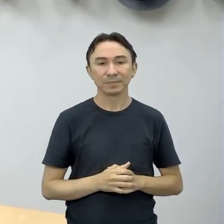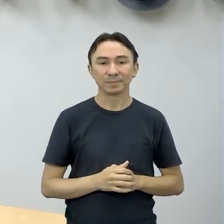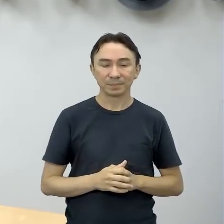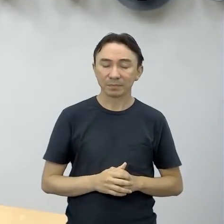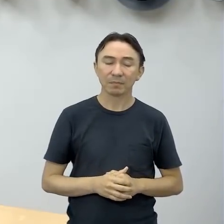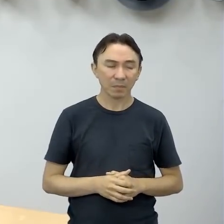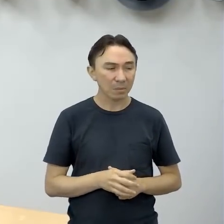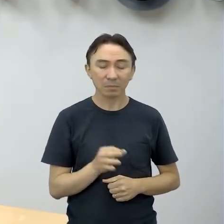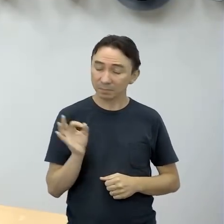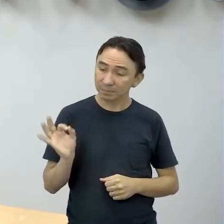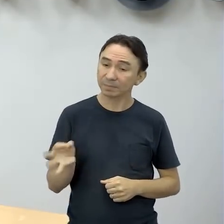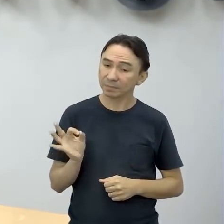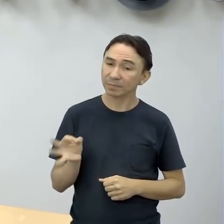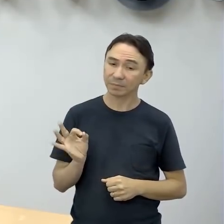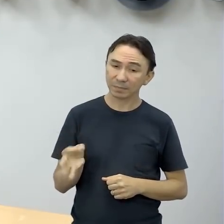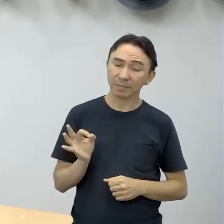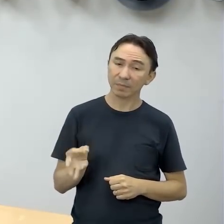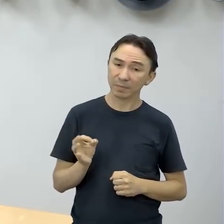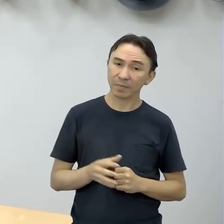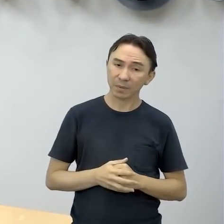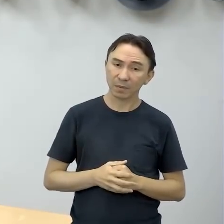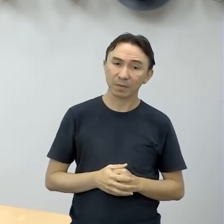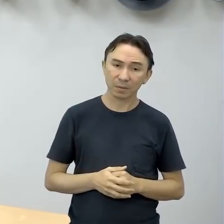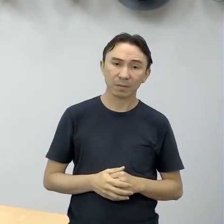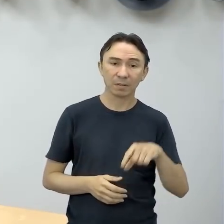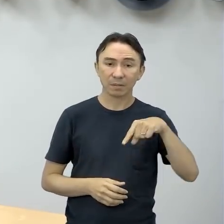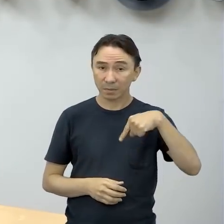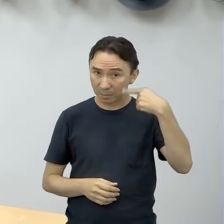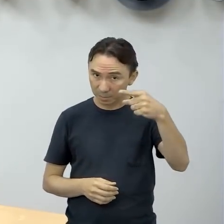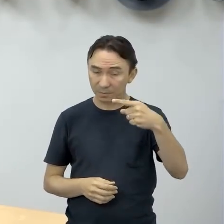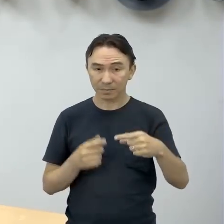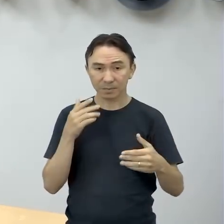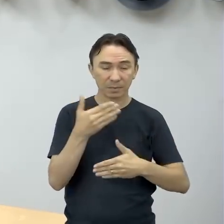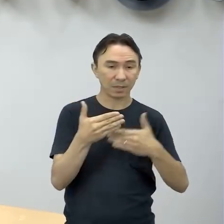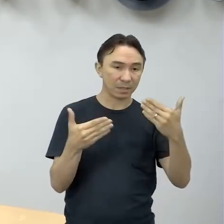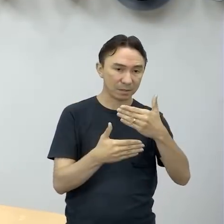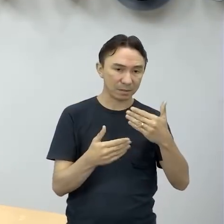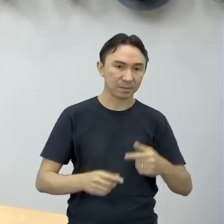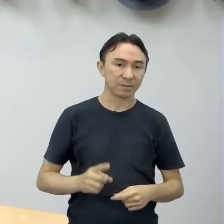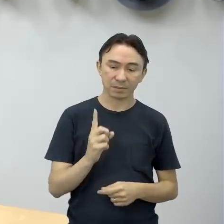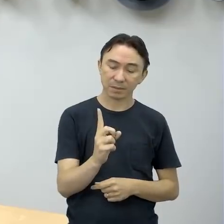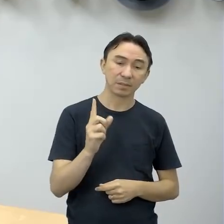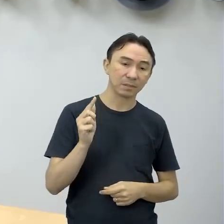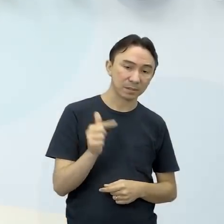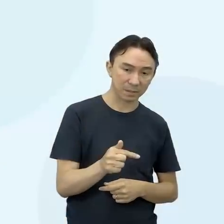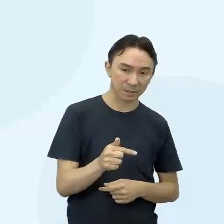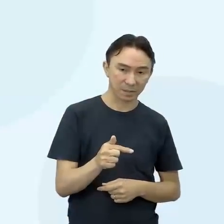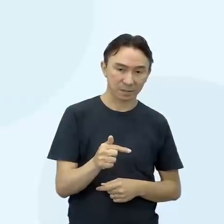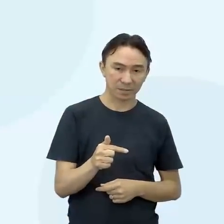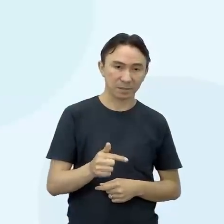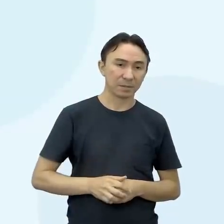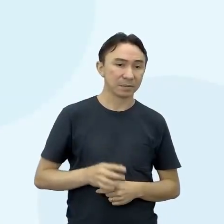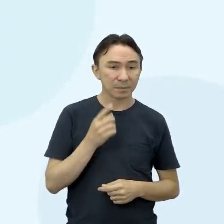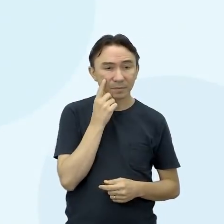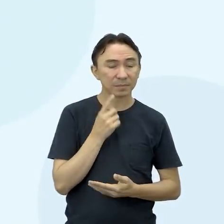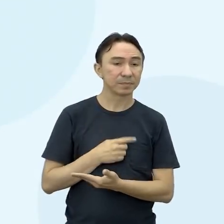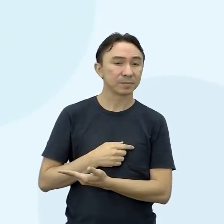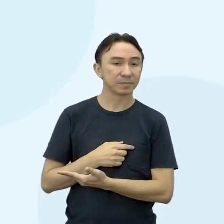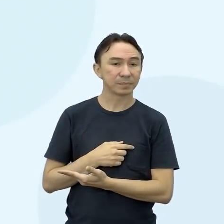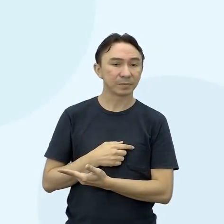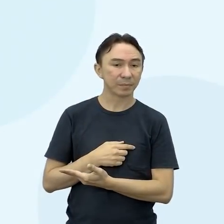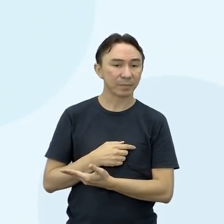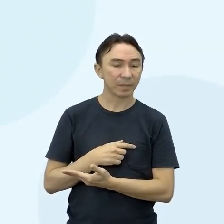sim, inclusive eu gostaria que colocasse o slide 17, por gentileza, eu gostaria de dar maior ênfase aí no